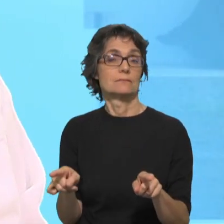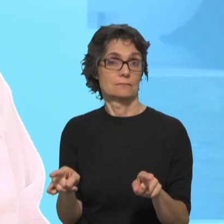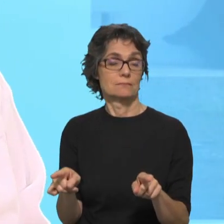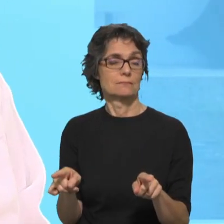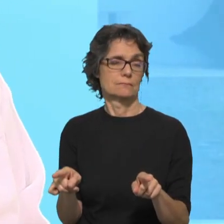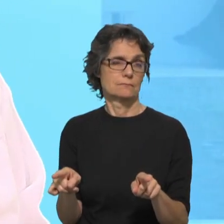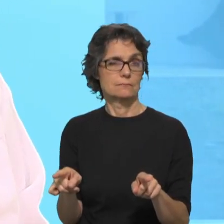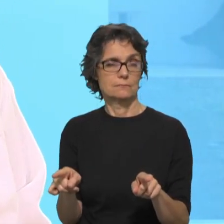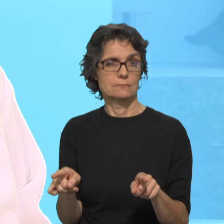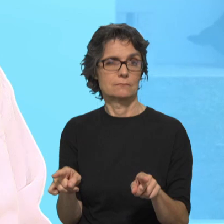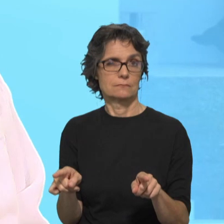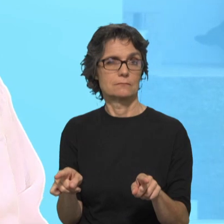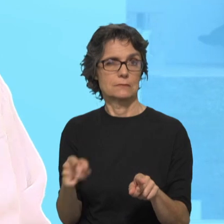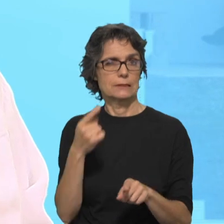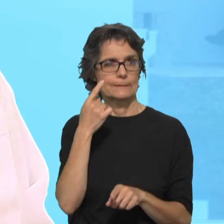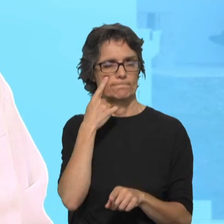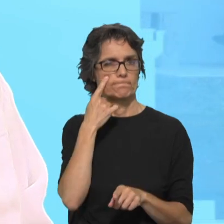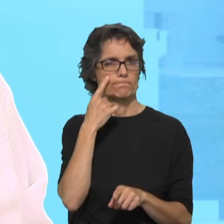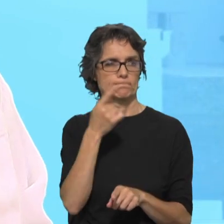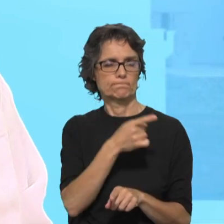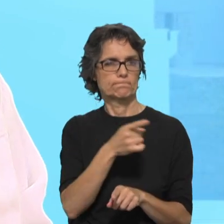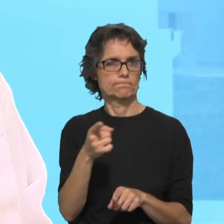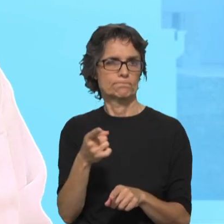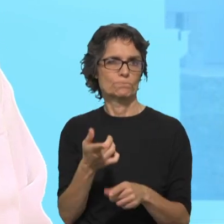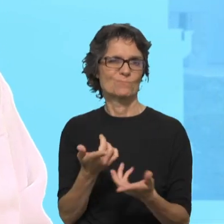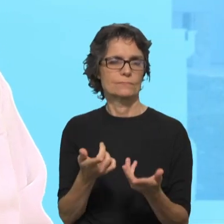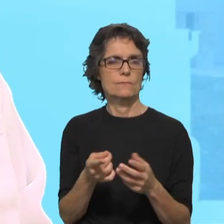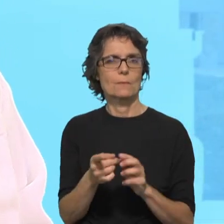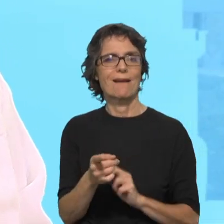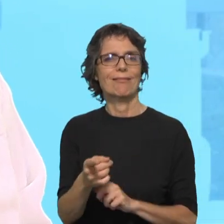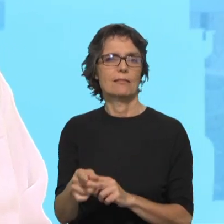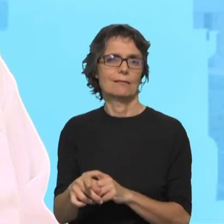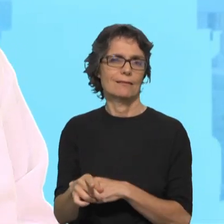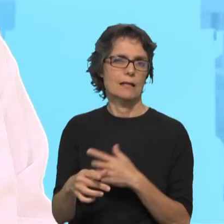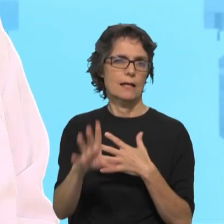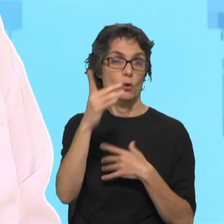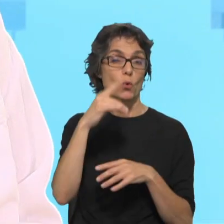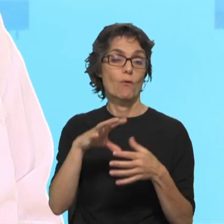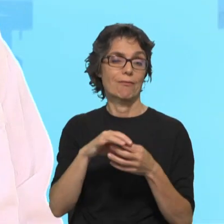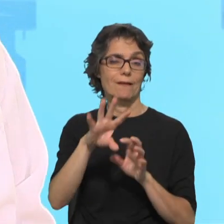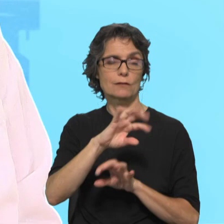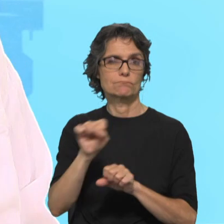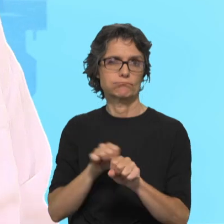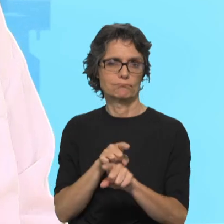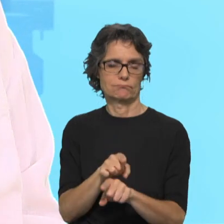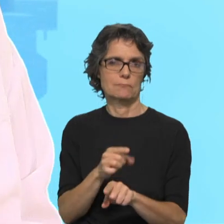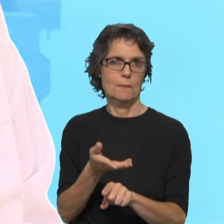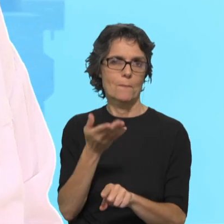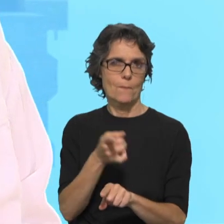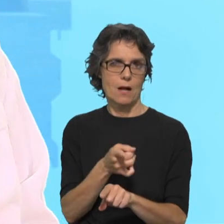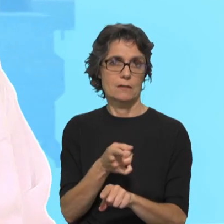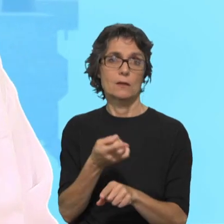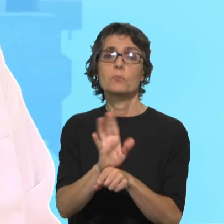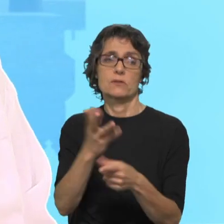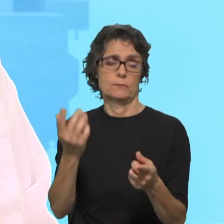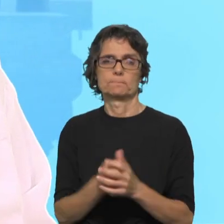legado da ditadura, mas que eu considero, por exemplo, em relação ao Estatuto da Mulher, não